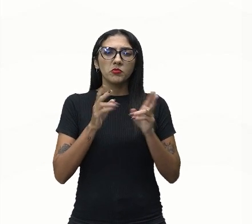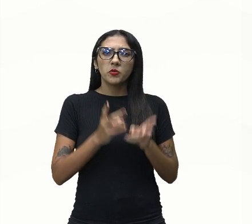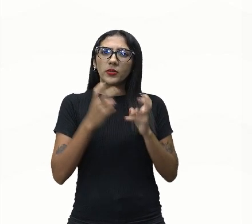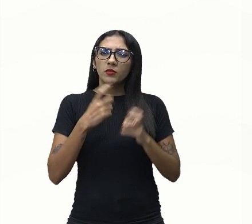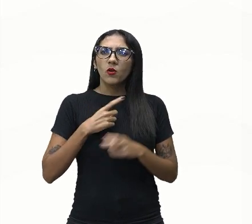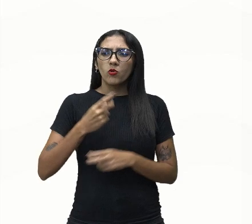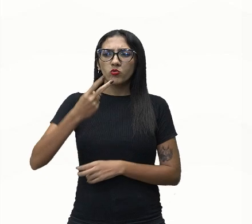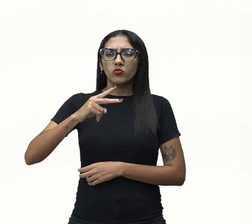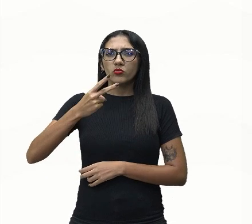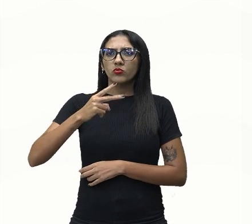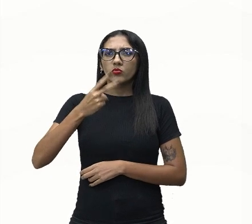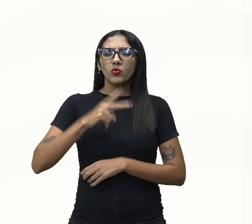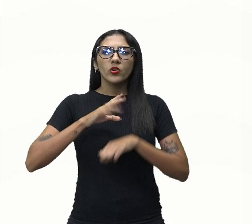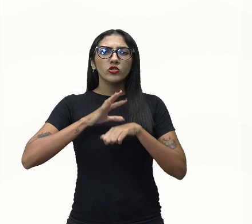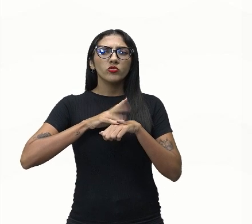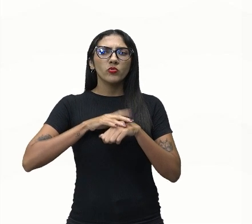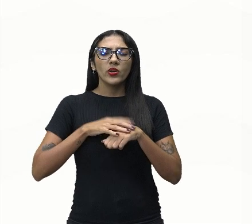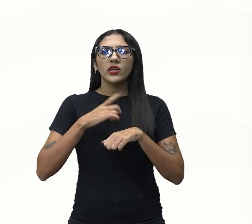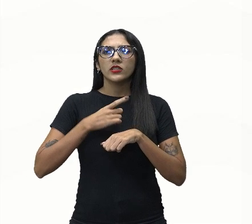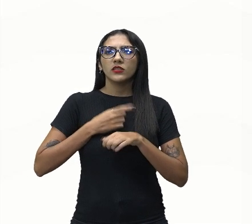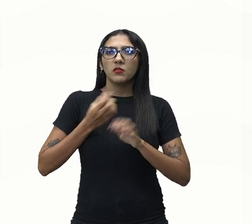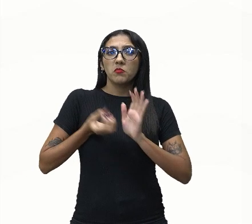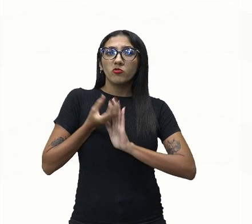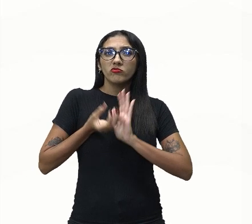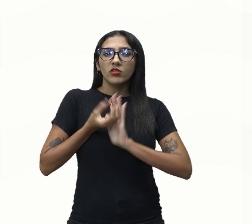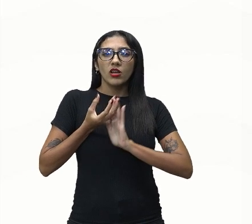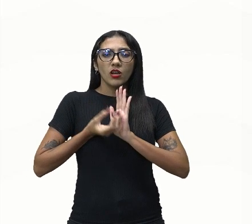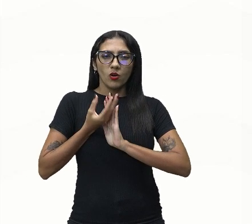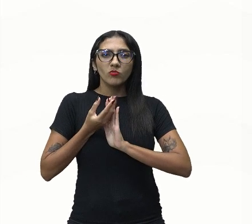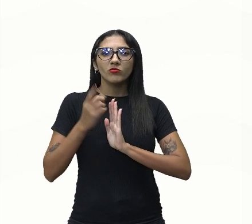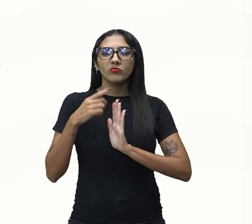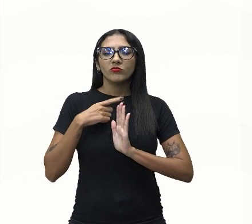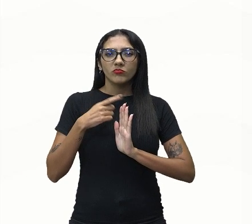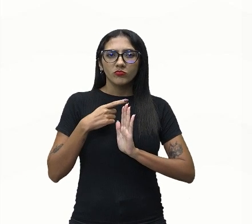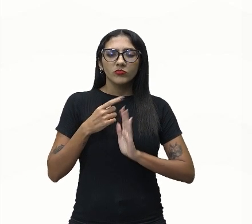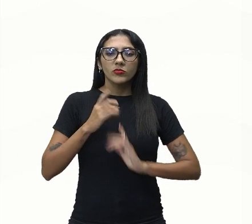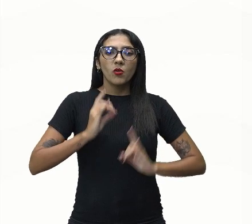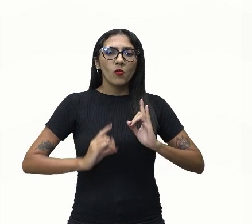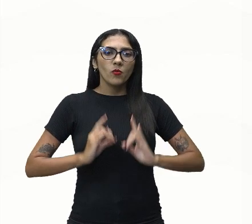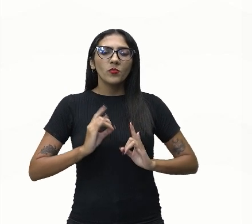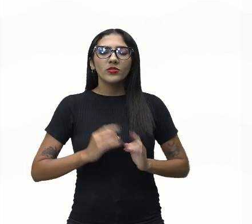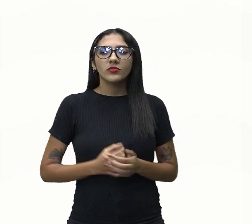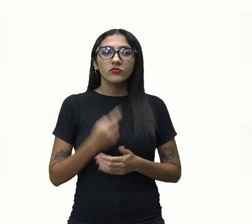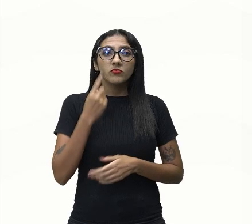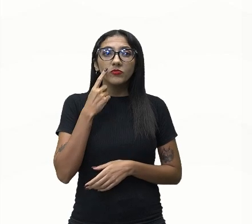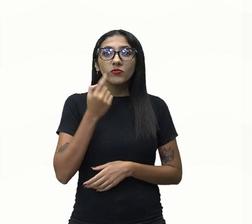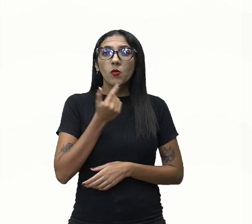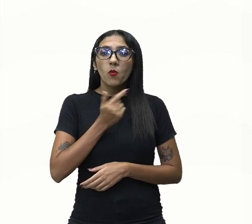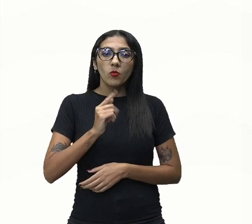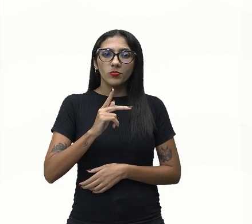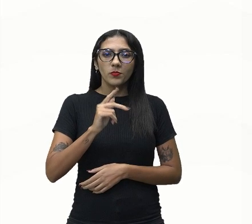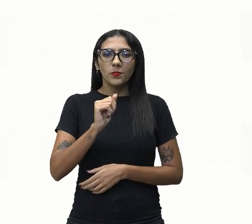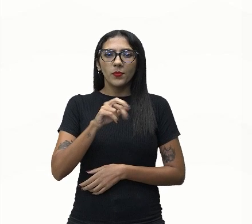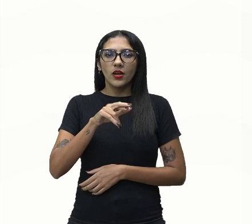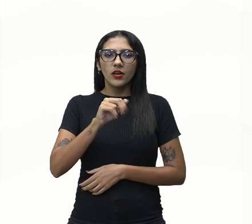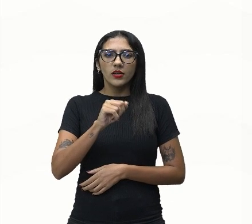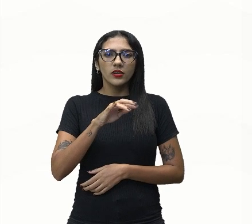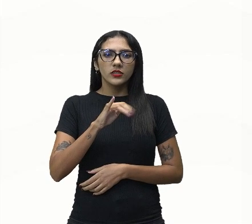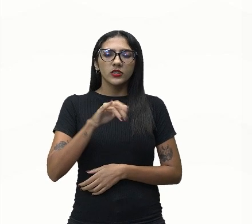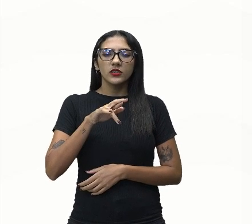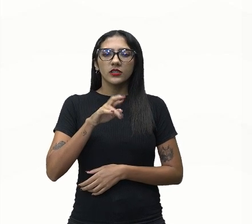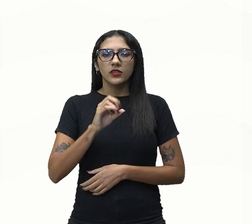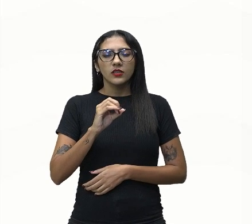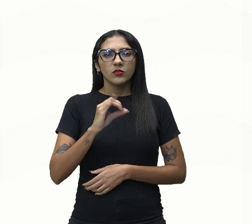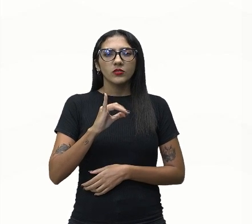duas doenças relacionadas com a produção desses hormônios. Vamos observar a paratireoide. Observe